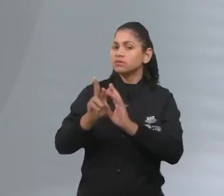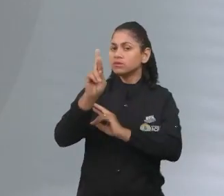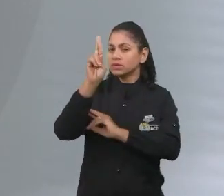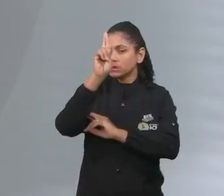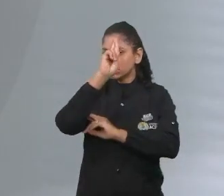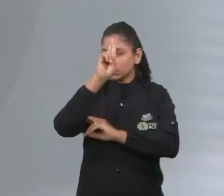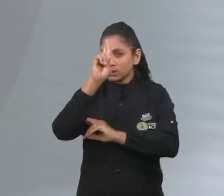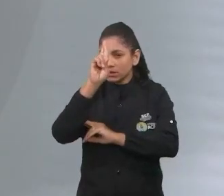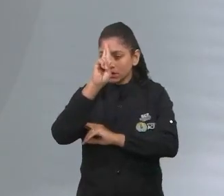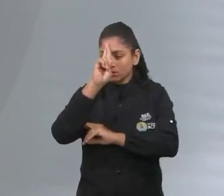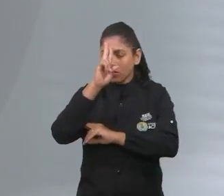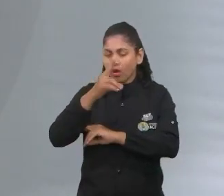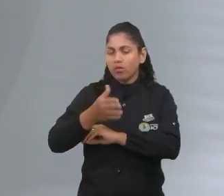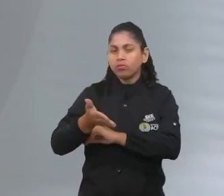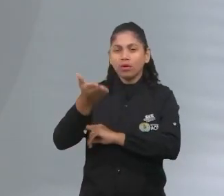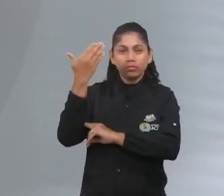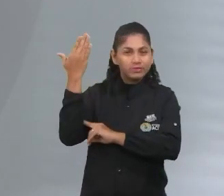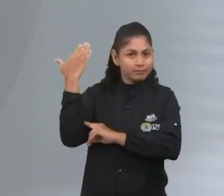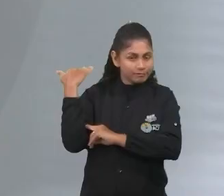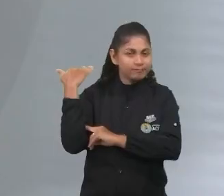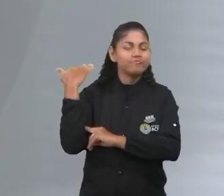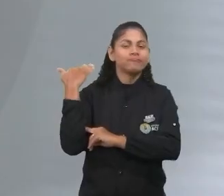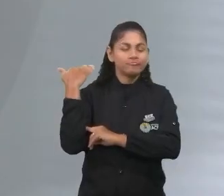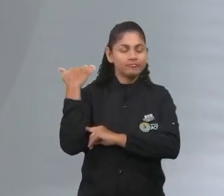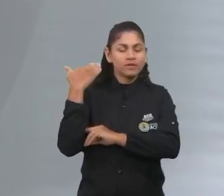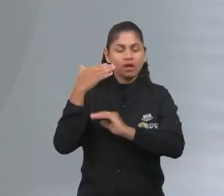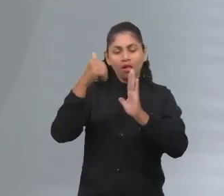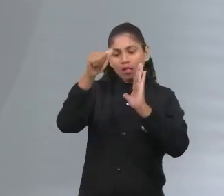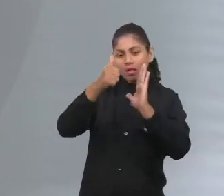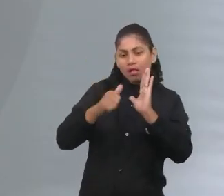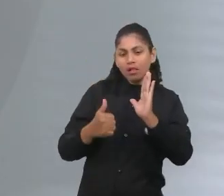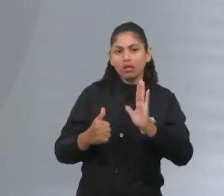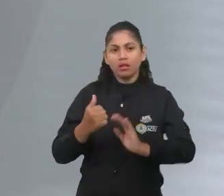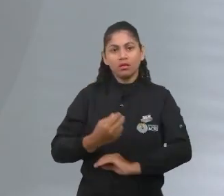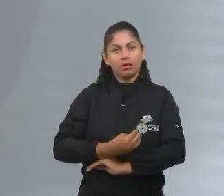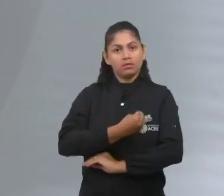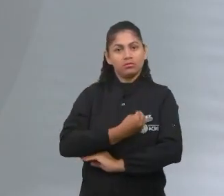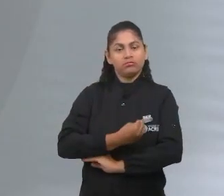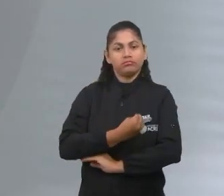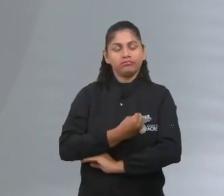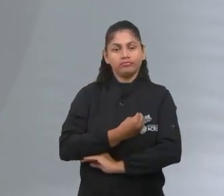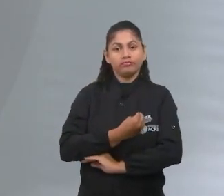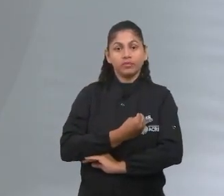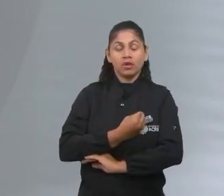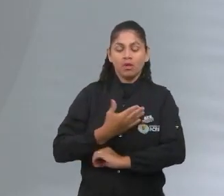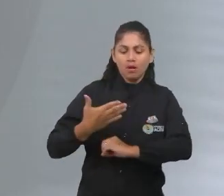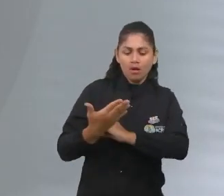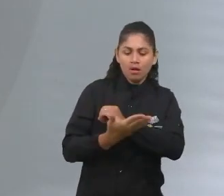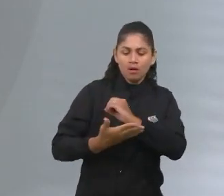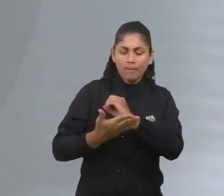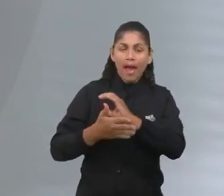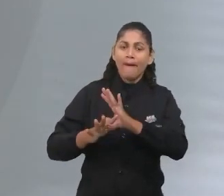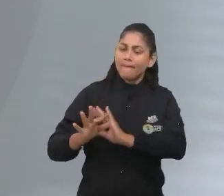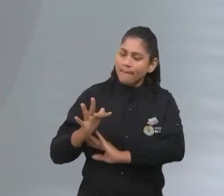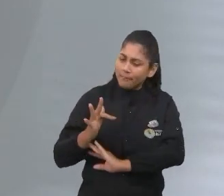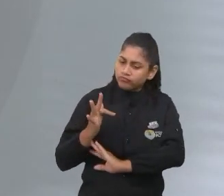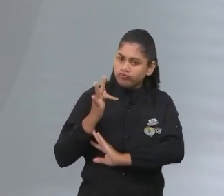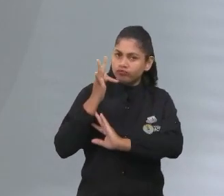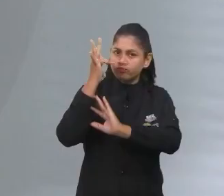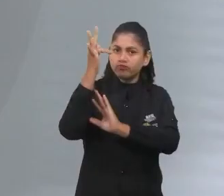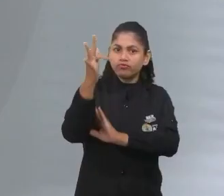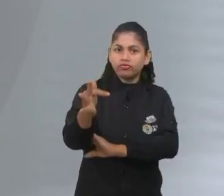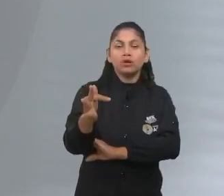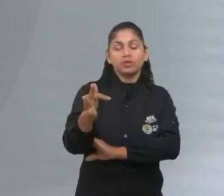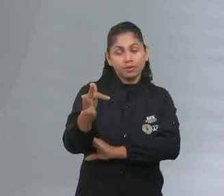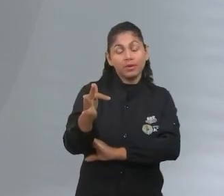do passado analisados no presente em função do futuro. Tudo muito bonito, mas esqueceram a questão